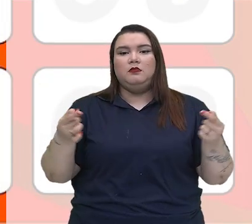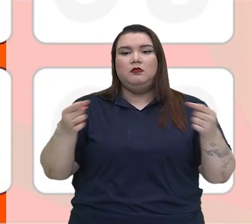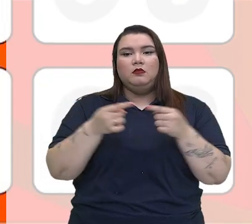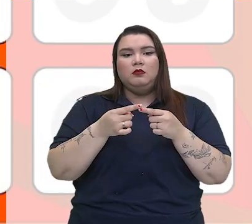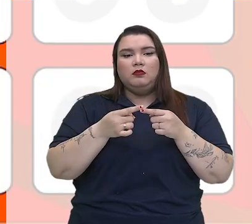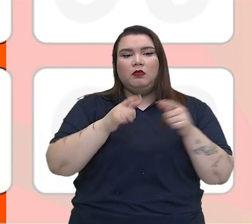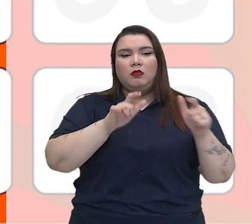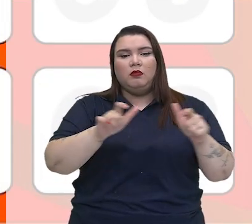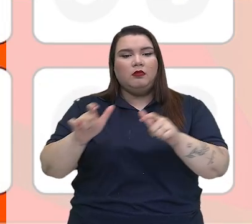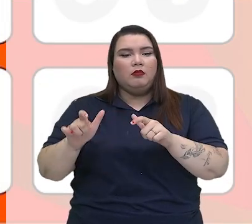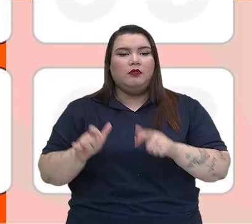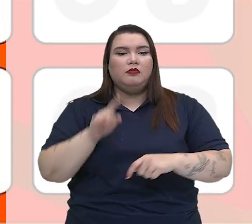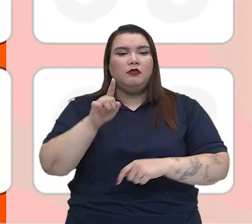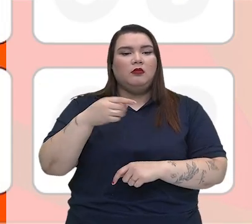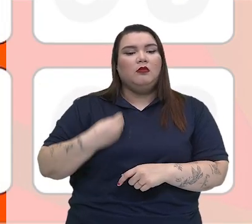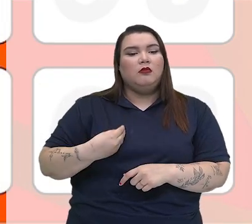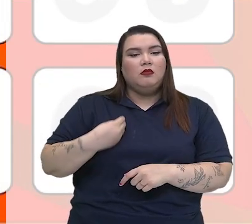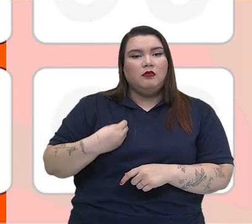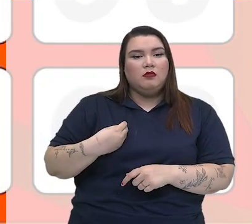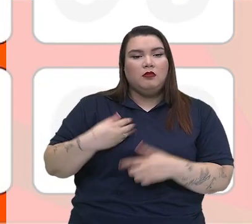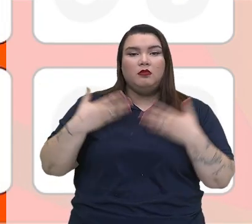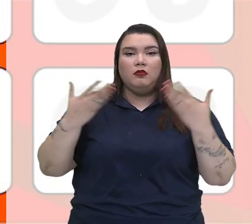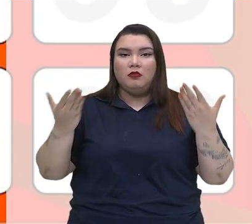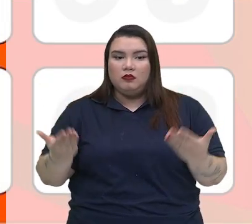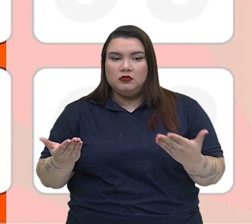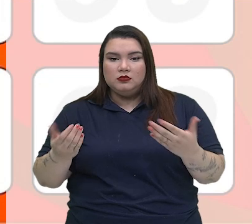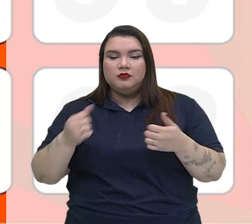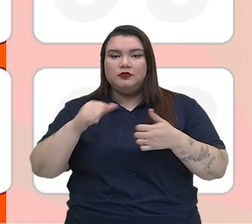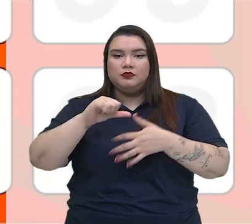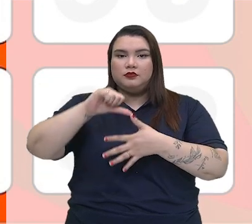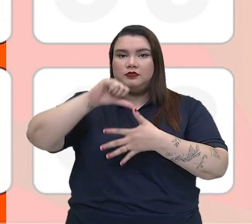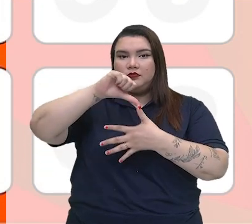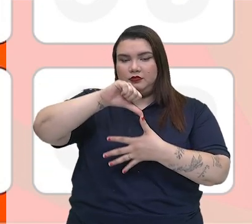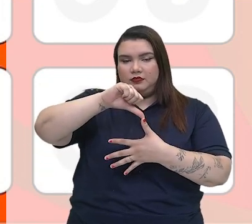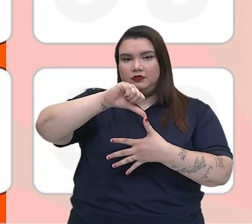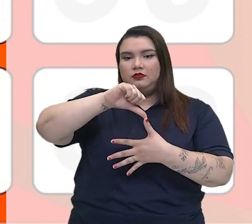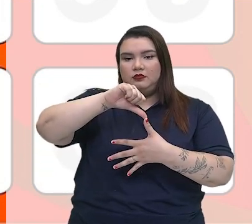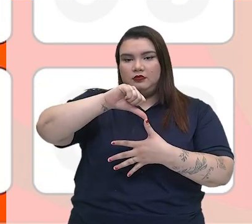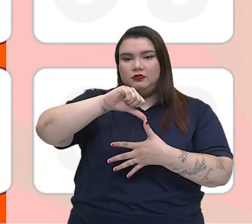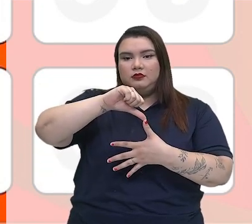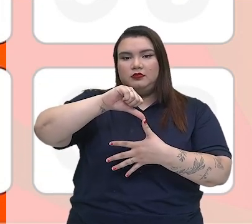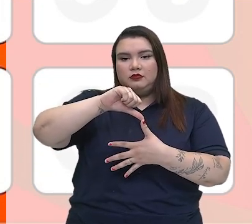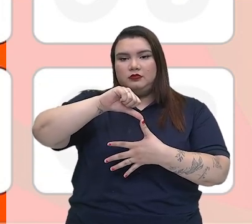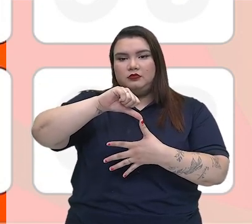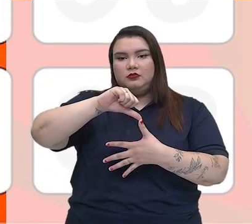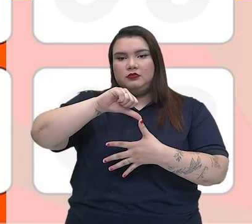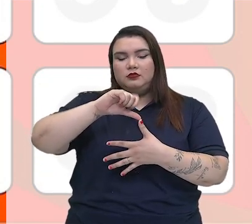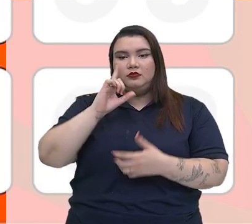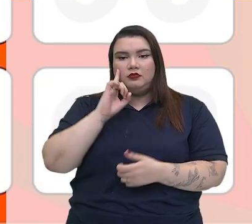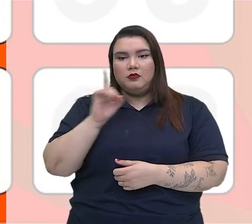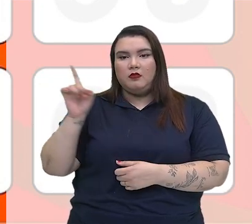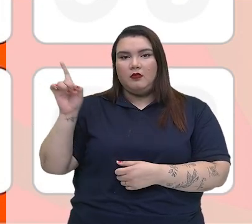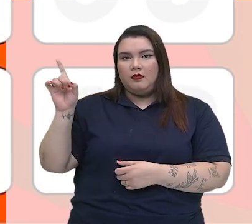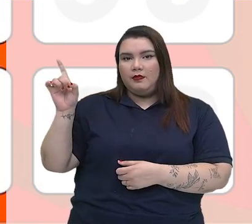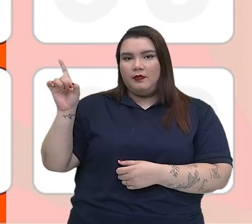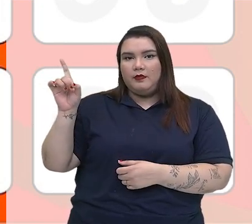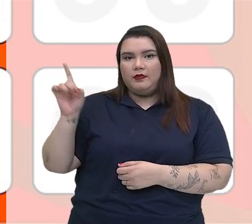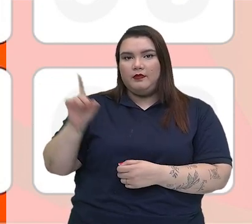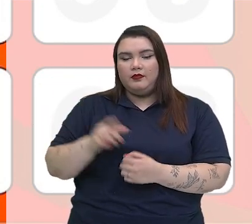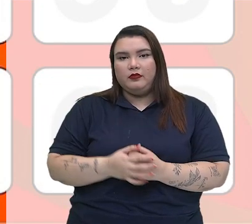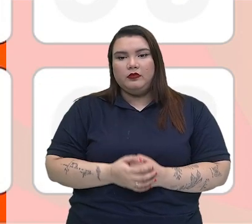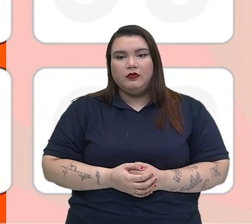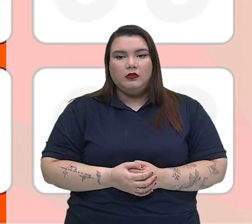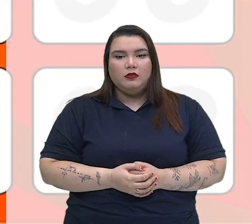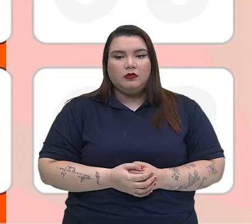dessas porções da América você vive? A América do Sul, que ficará neste próximo